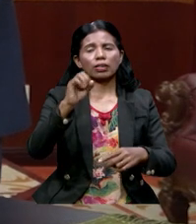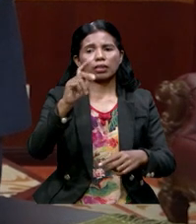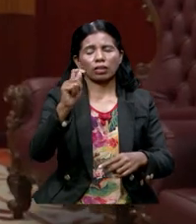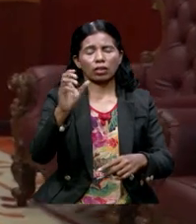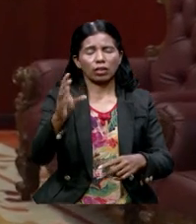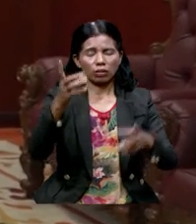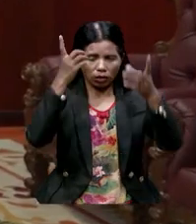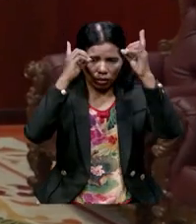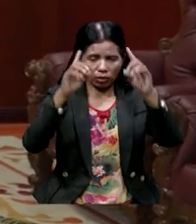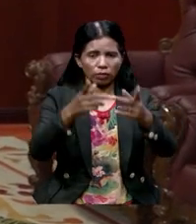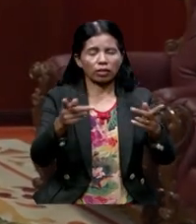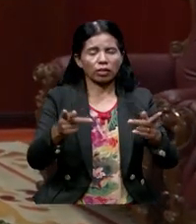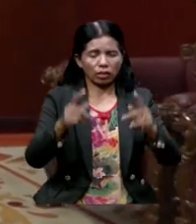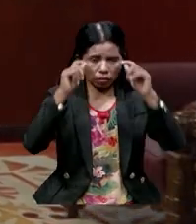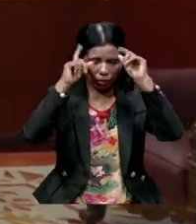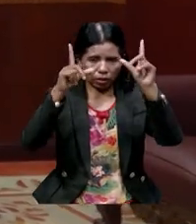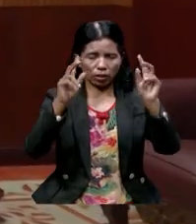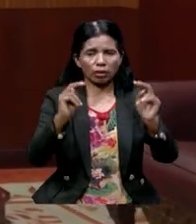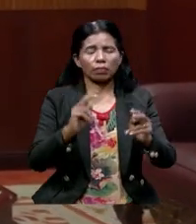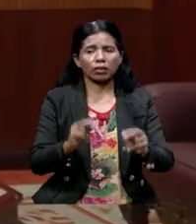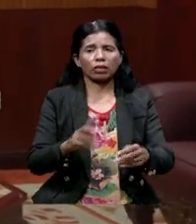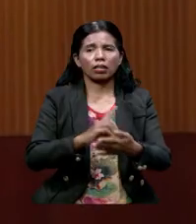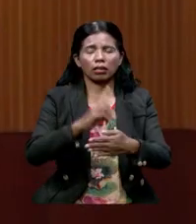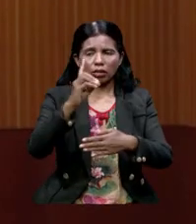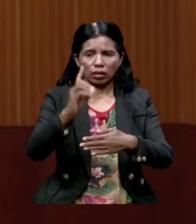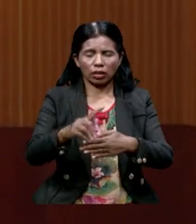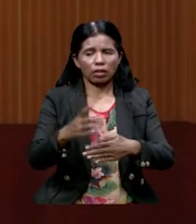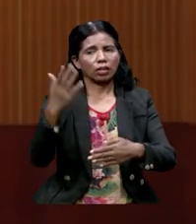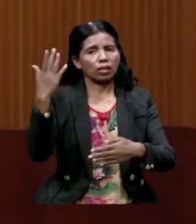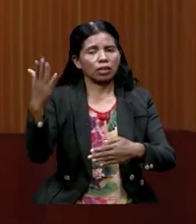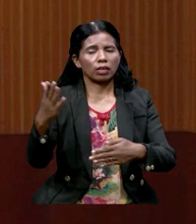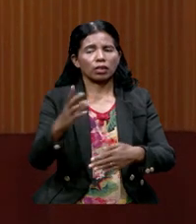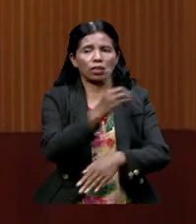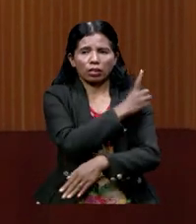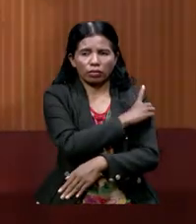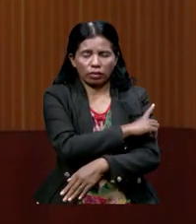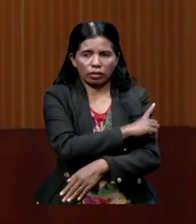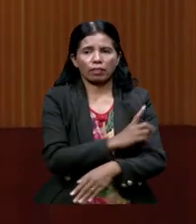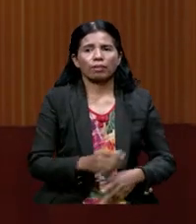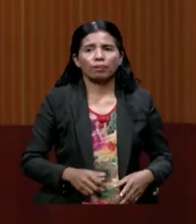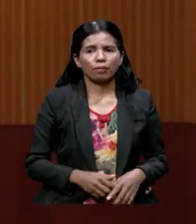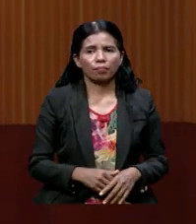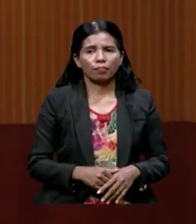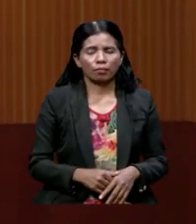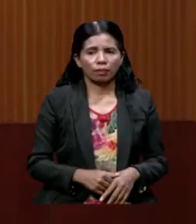define a área de bem que Timor-Leste precisa a tu desenvolver, Liu Liu e a área de defesa. João Carlos, Tomás Soares, Gemen.